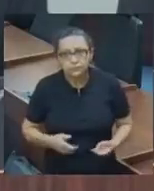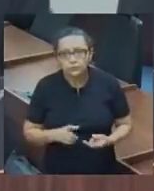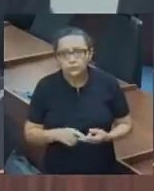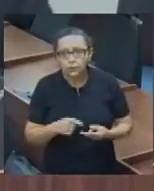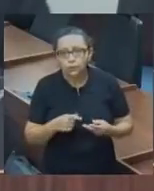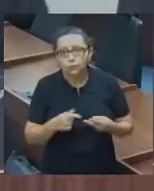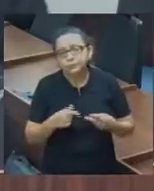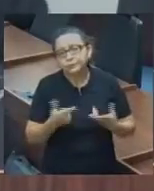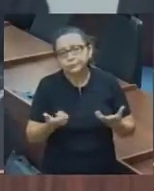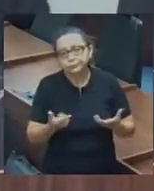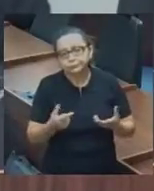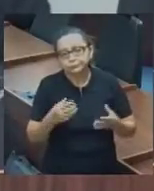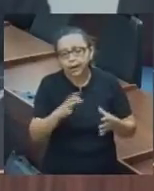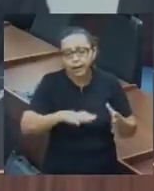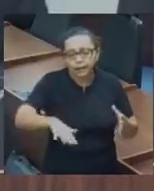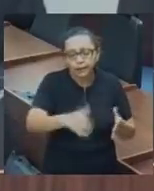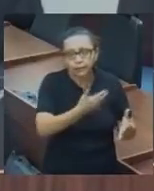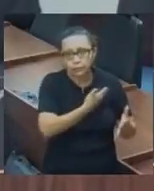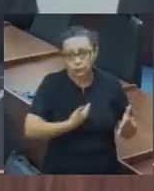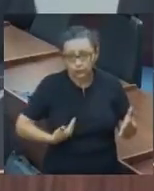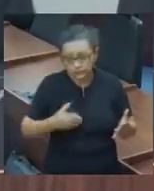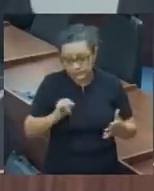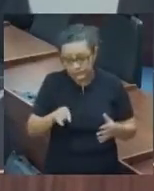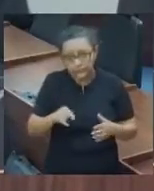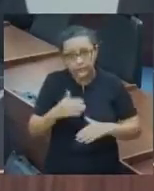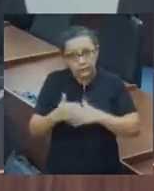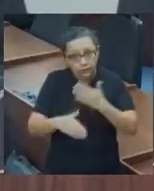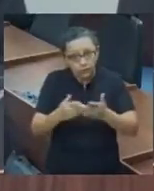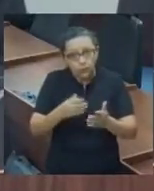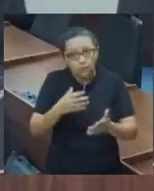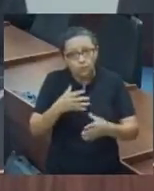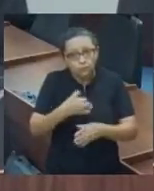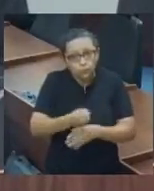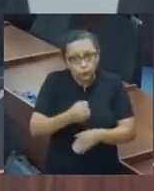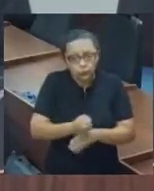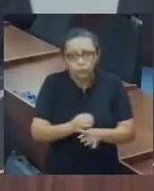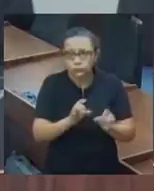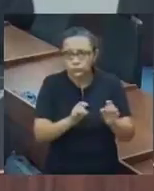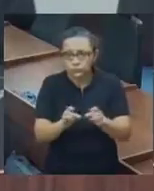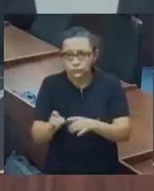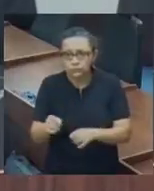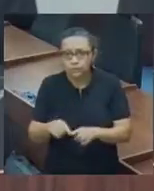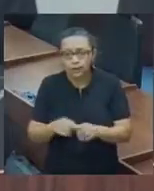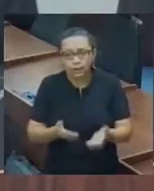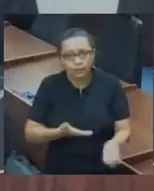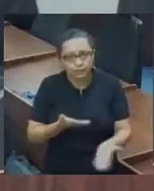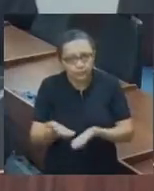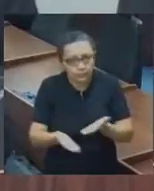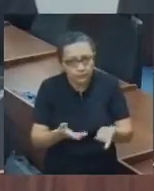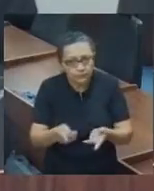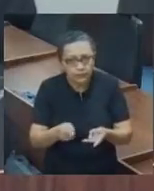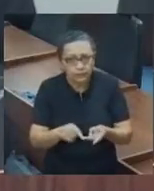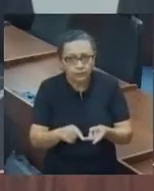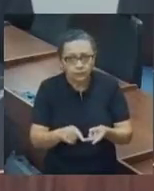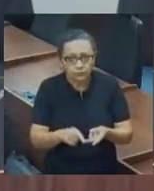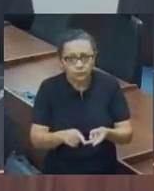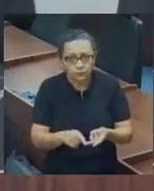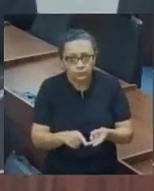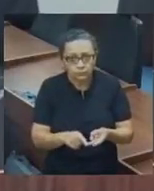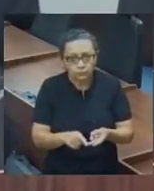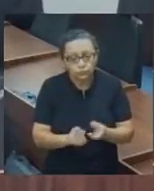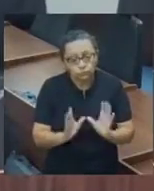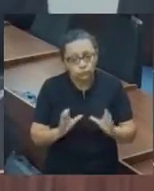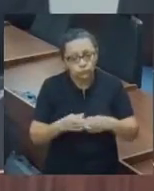público quando desenvolve um protocolo específico para atendimento de uma certa